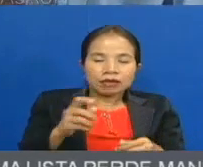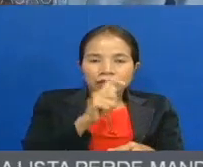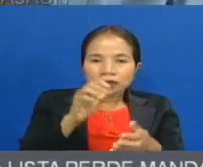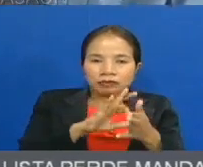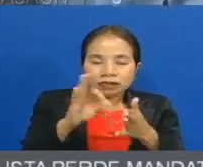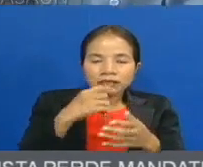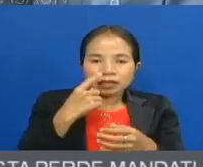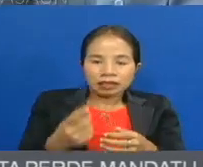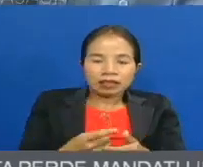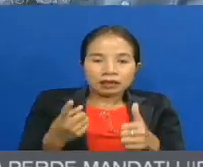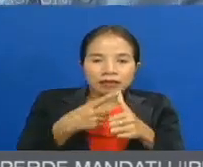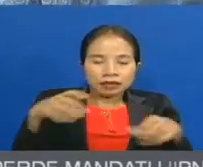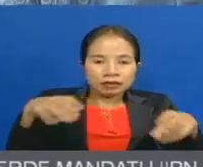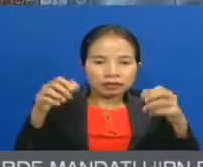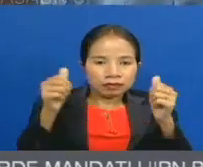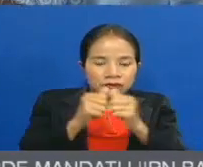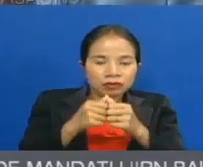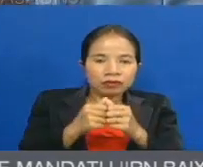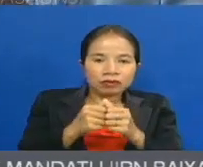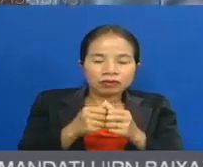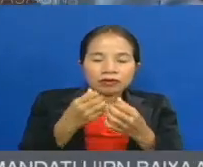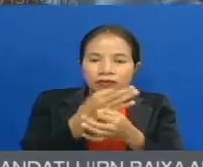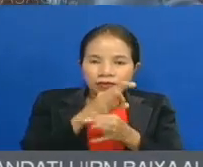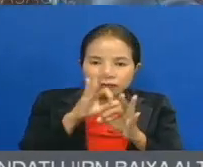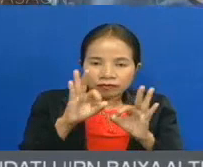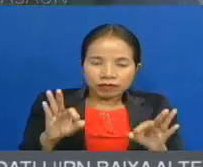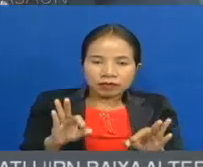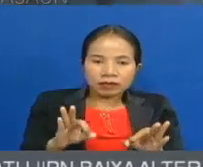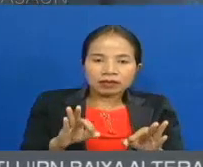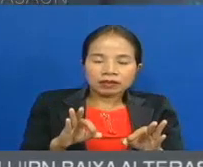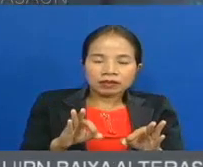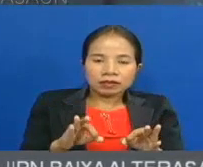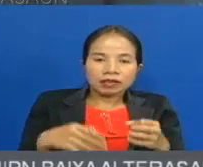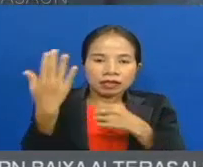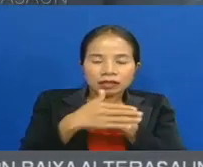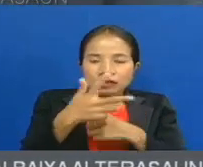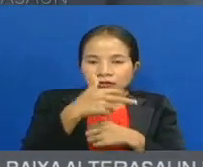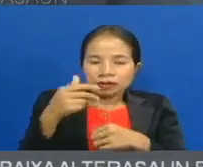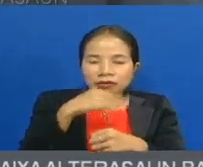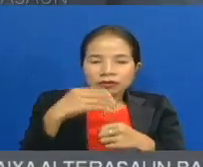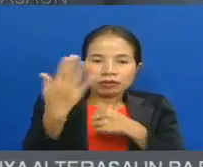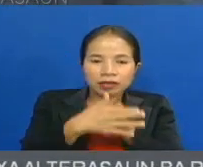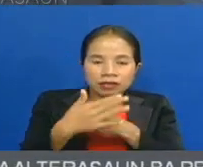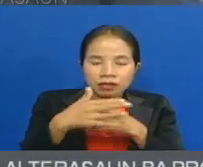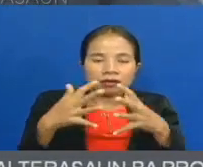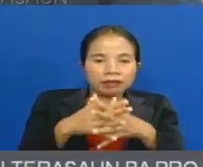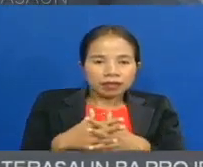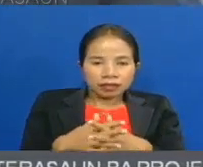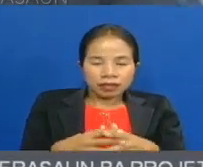explica. Fase negociação bilateral quase finalizou na Relanet Nação Indonésia com Estados Unidos de